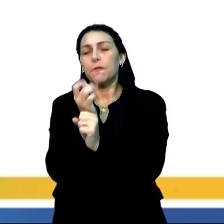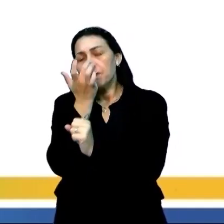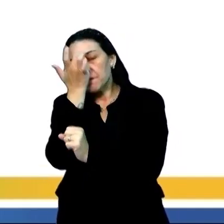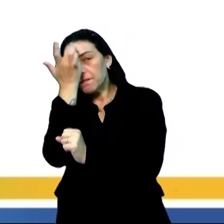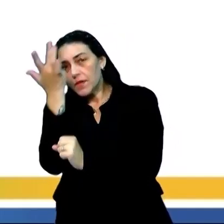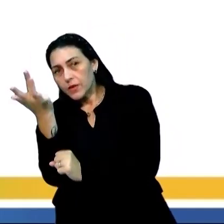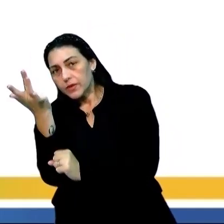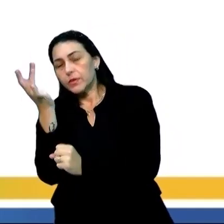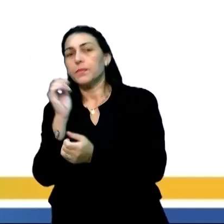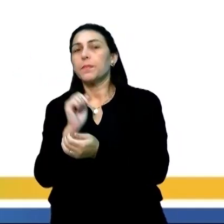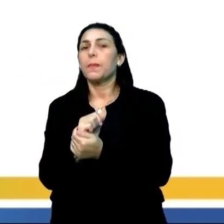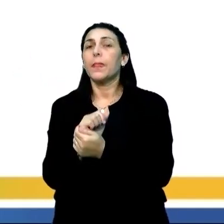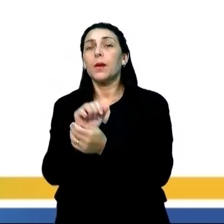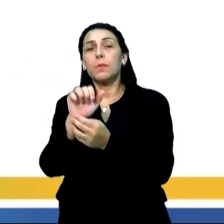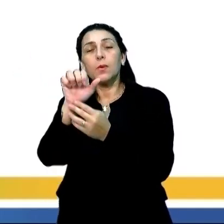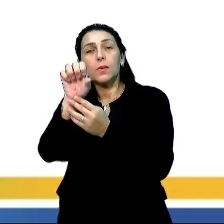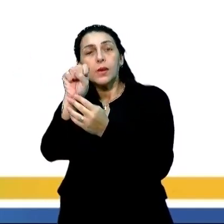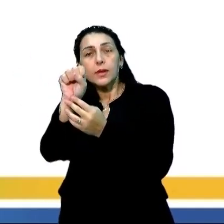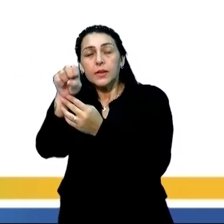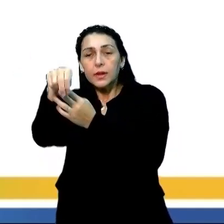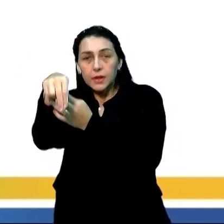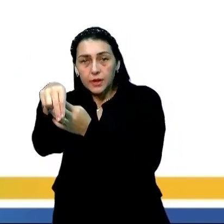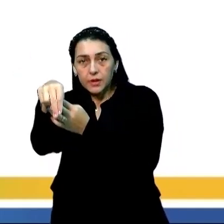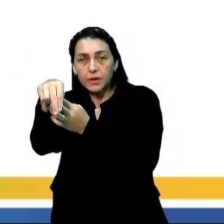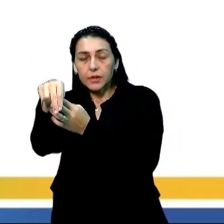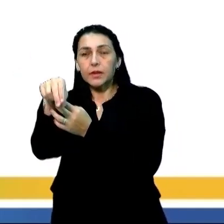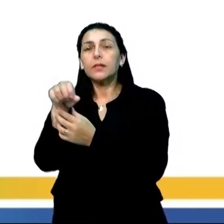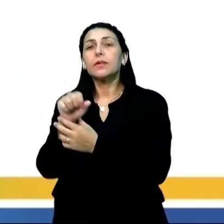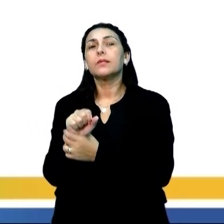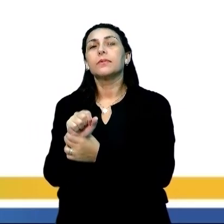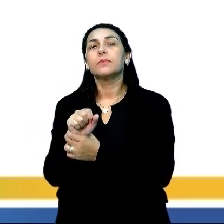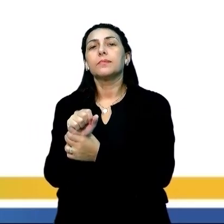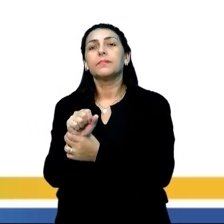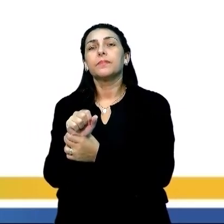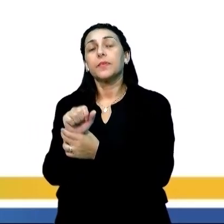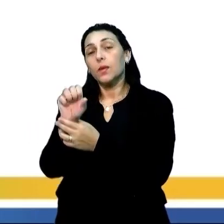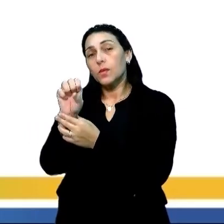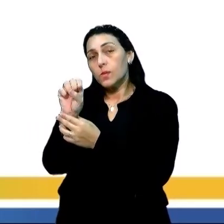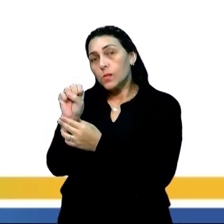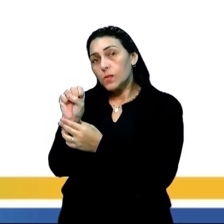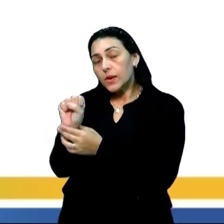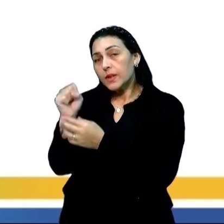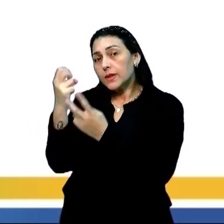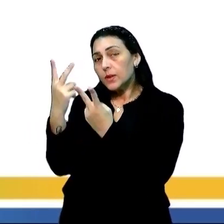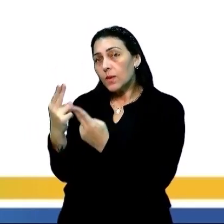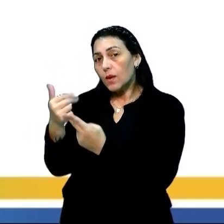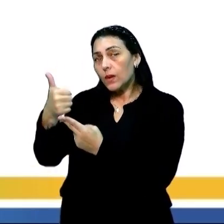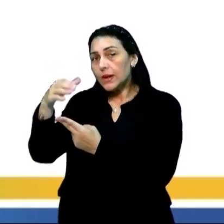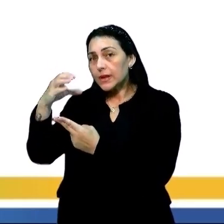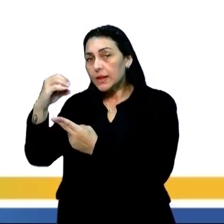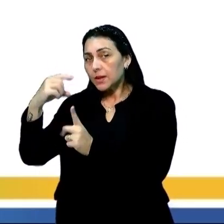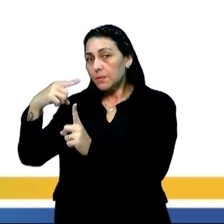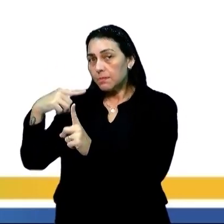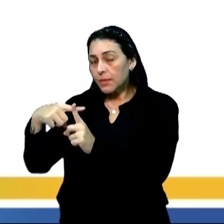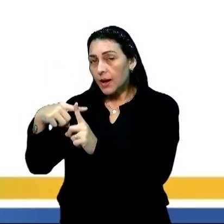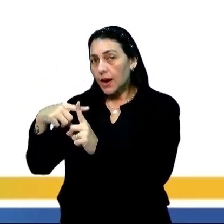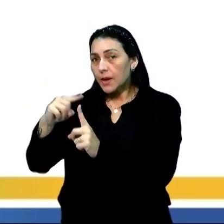fácil. Então, meu SN vai ser o S igual a 100